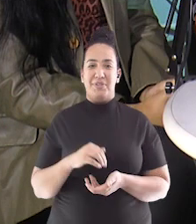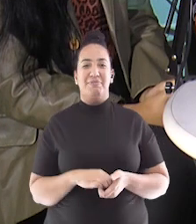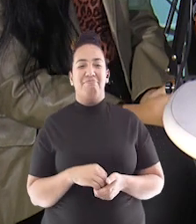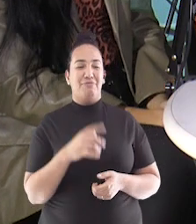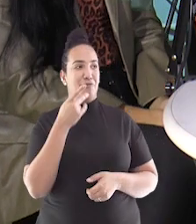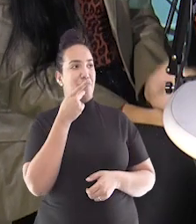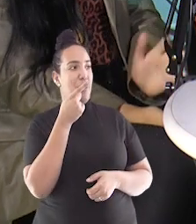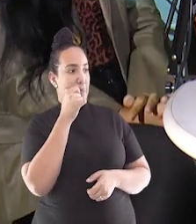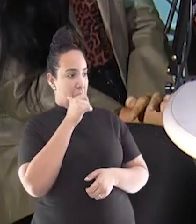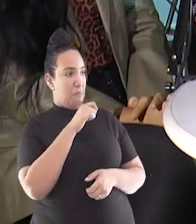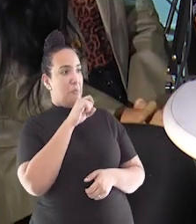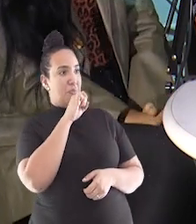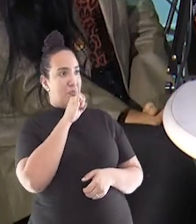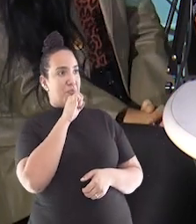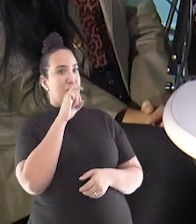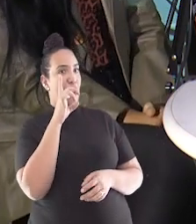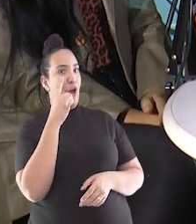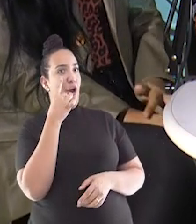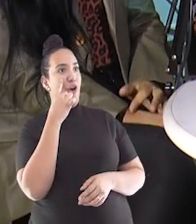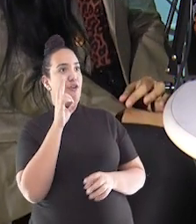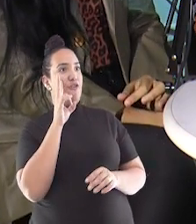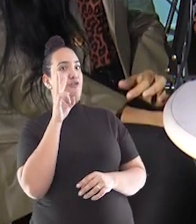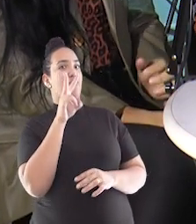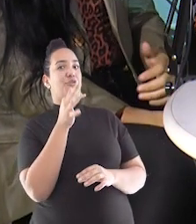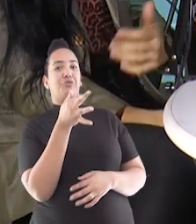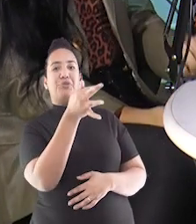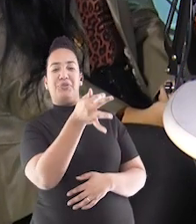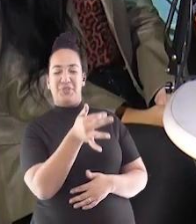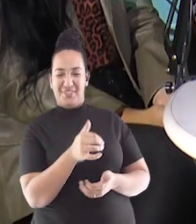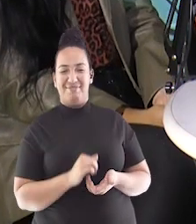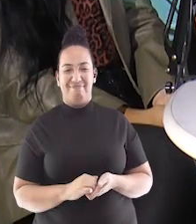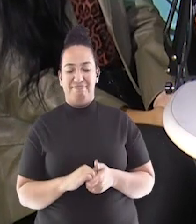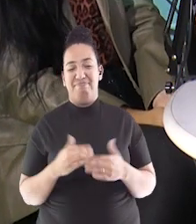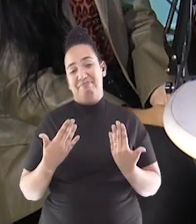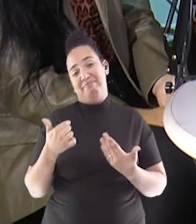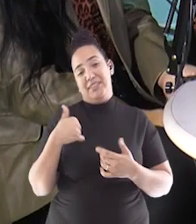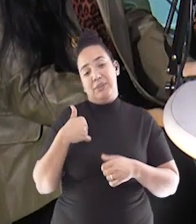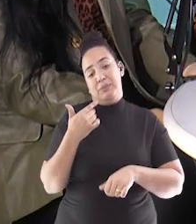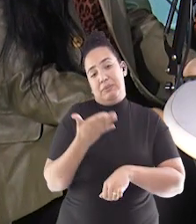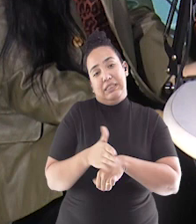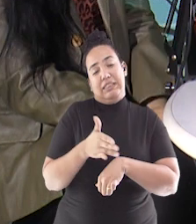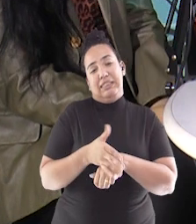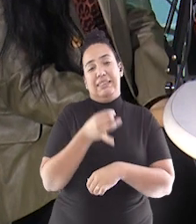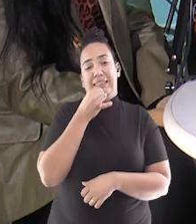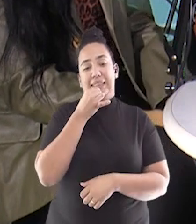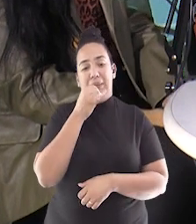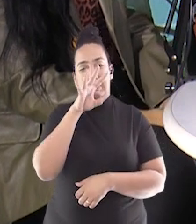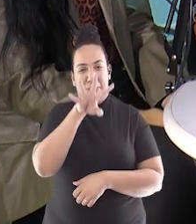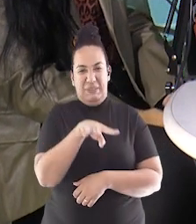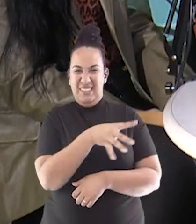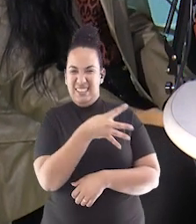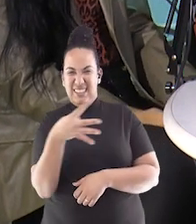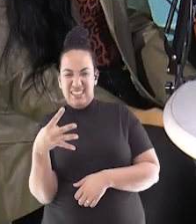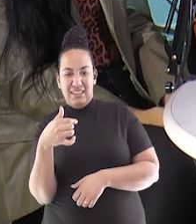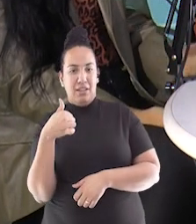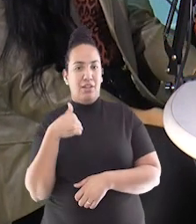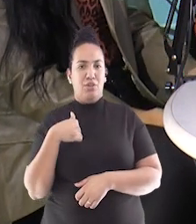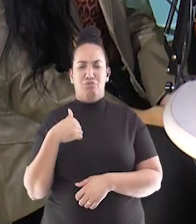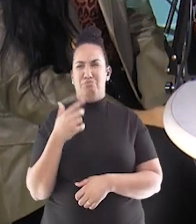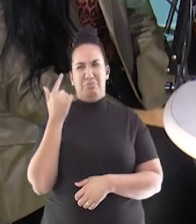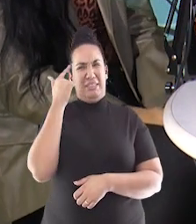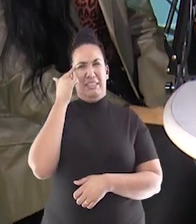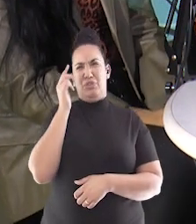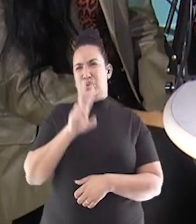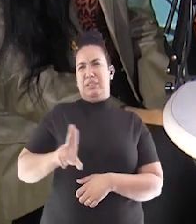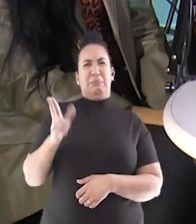prever o futuro? Talvez. Então, foi uma coisa que eu coloquei em prática, realmente, tipo, planilha. Eu falei assim, eu não vou usar isso, e tô